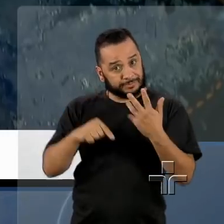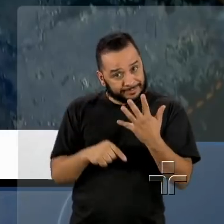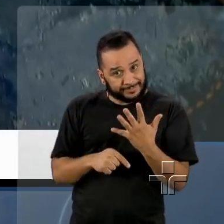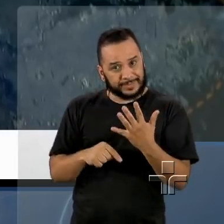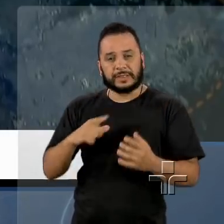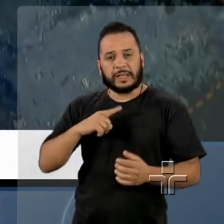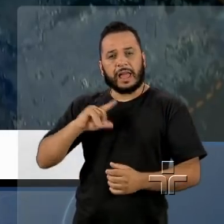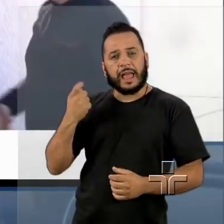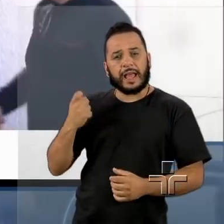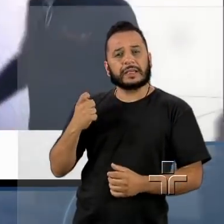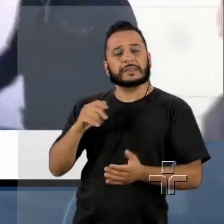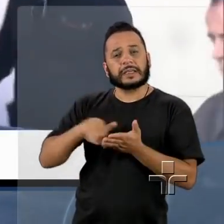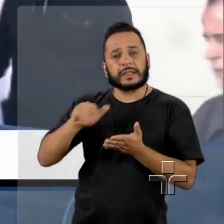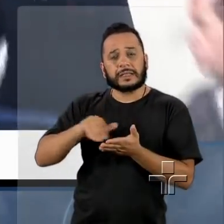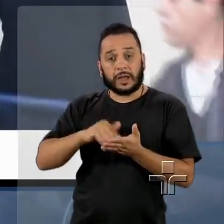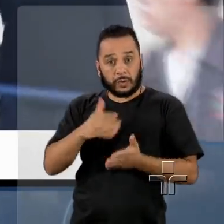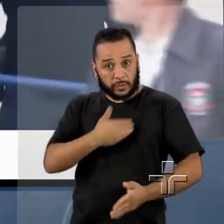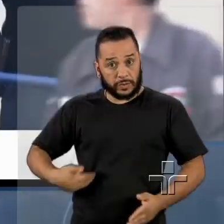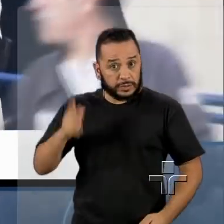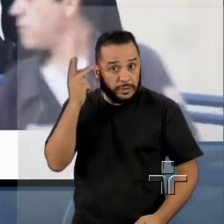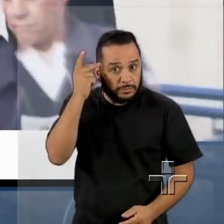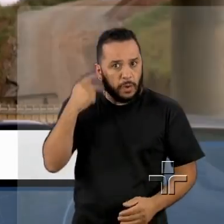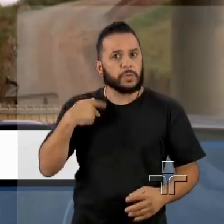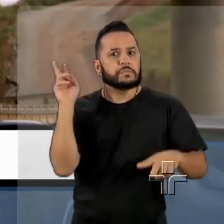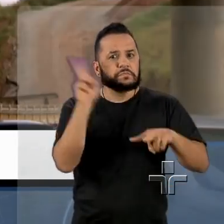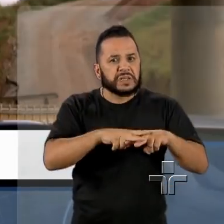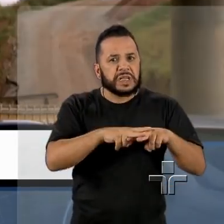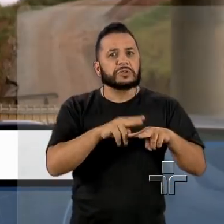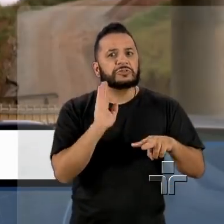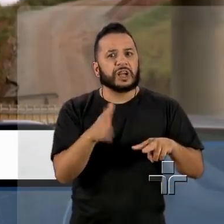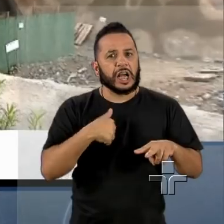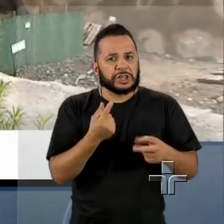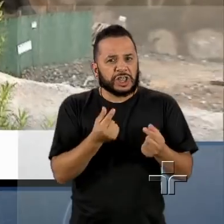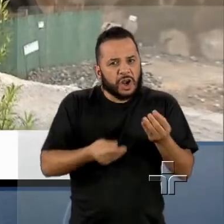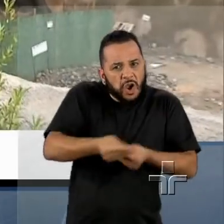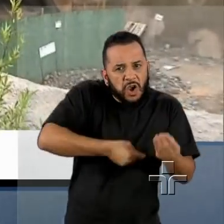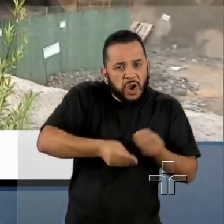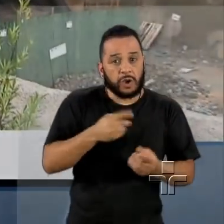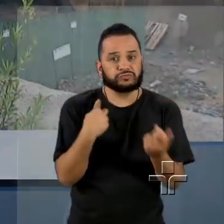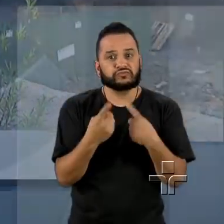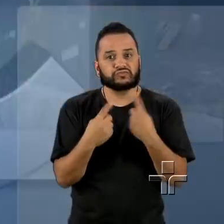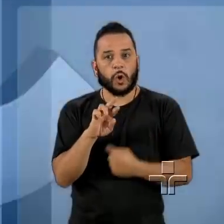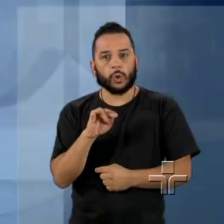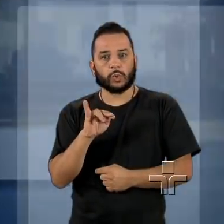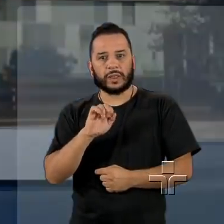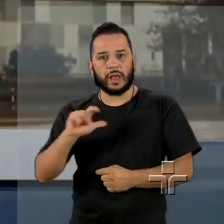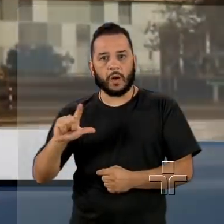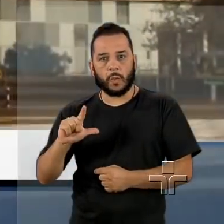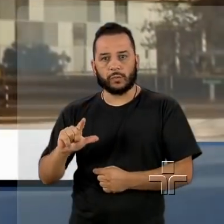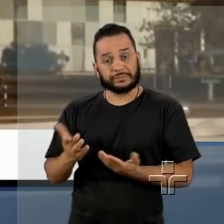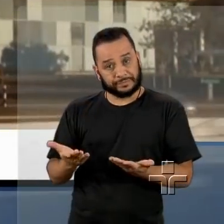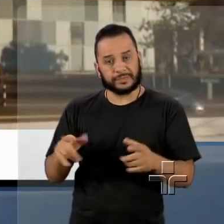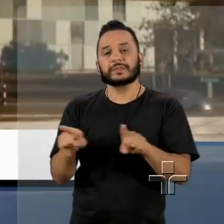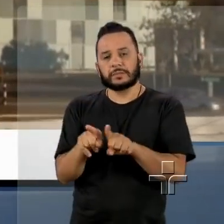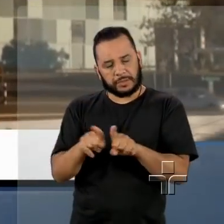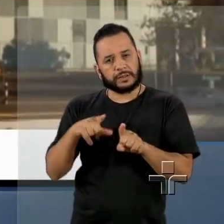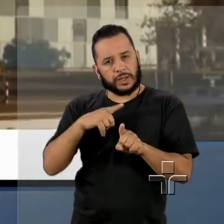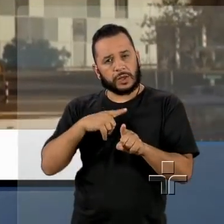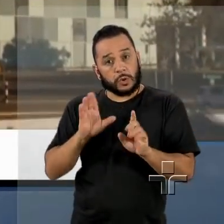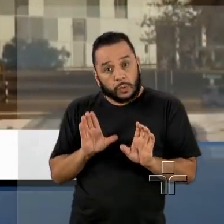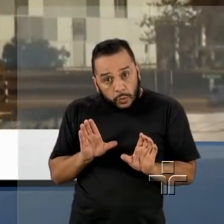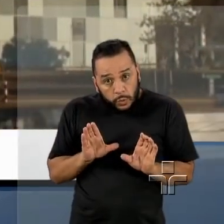Ex-secretário do governo paulista é preso acusado de desvios durante a obra do Rodoanel. Comando do Exército